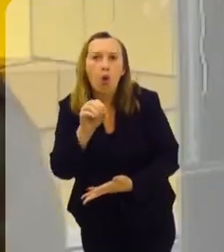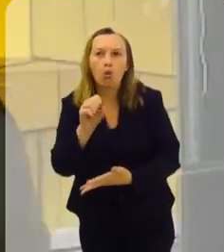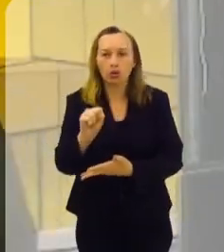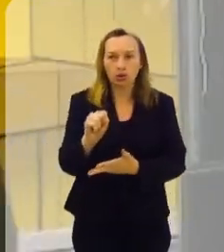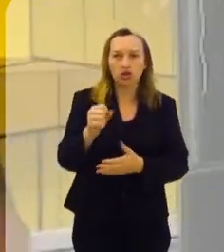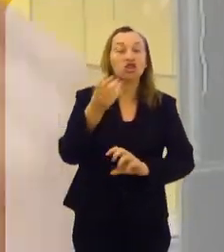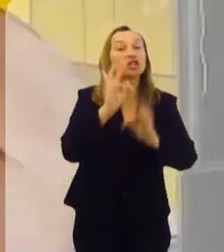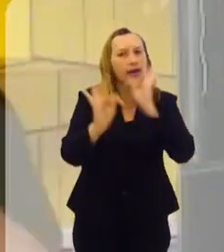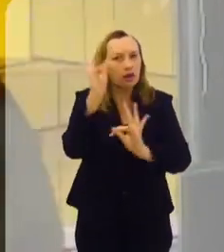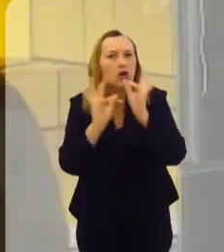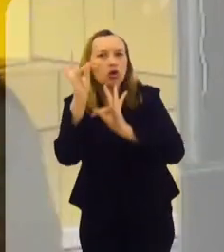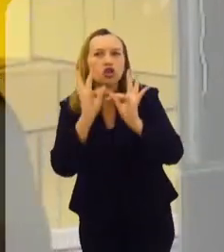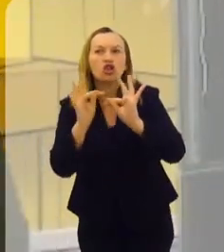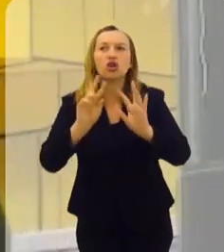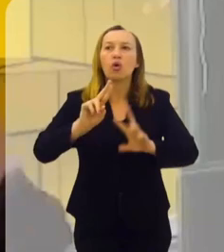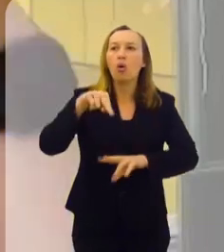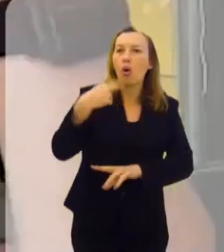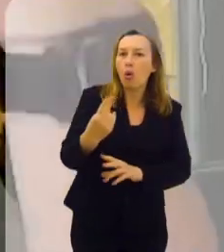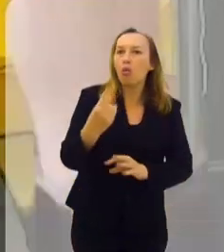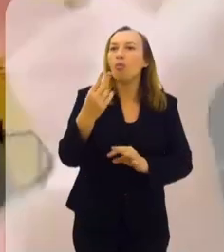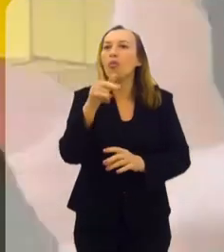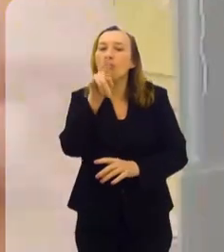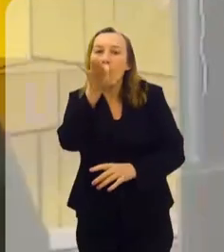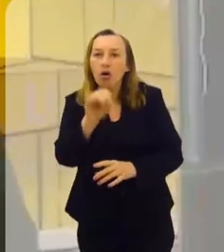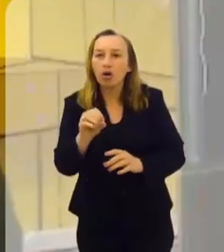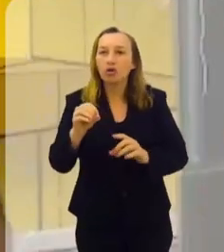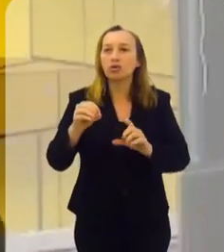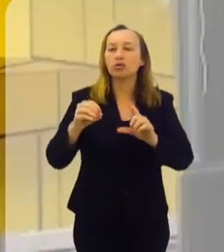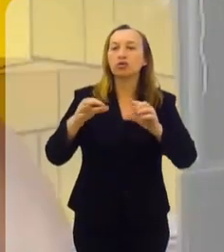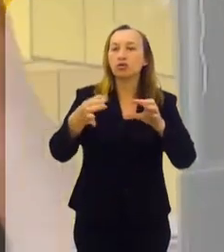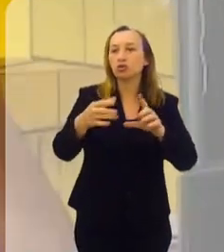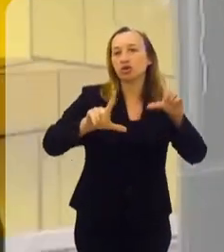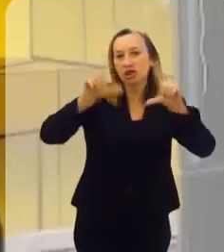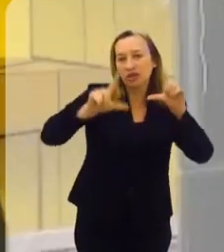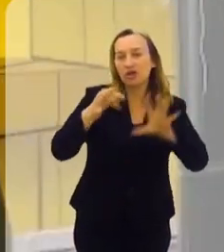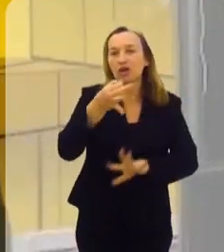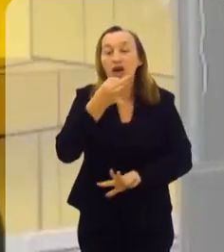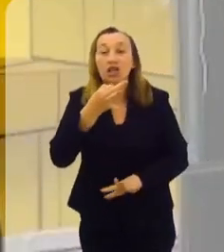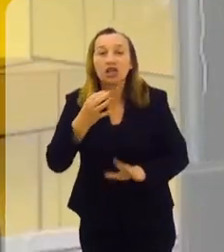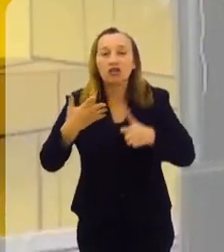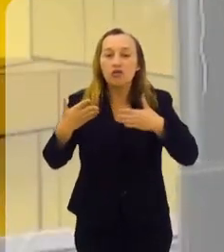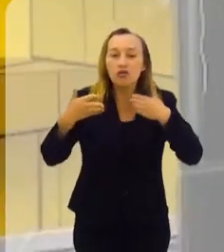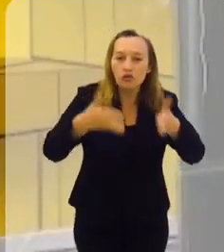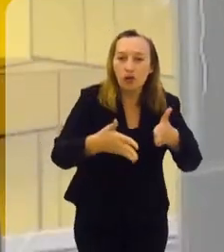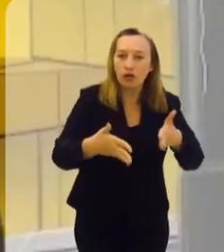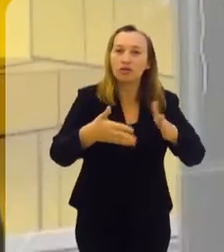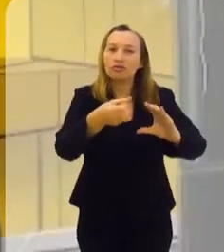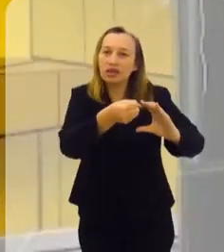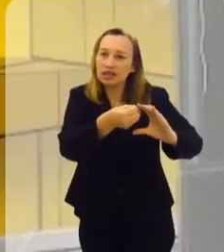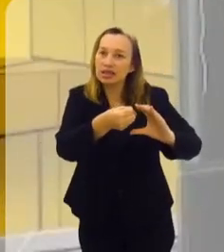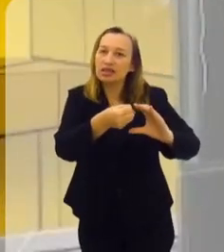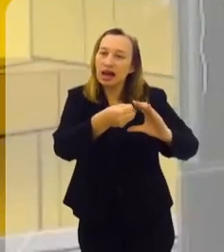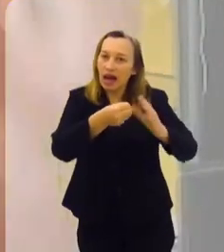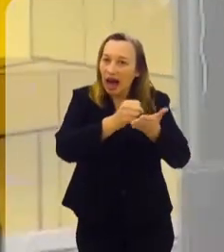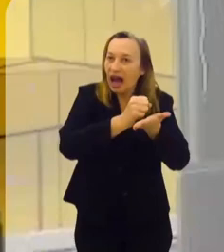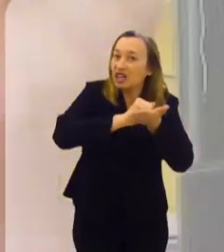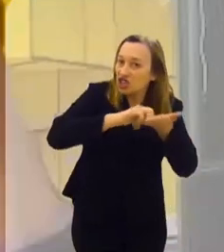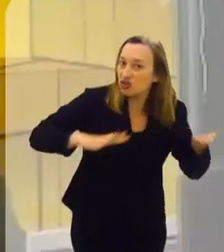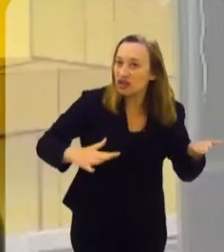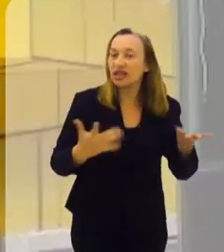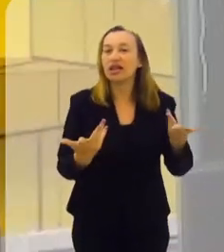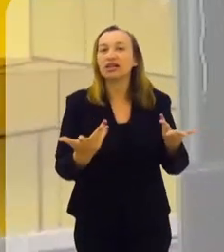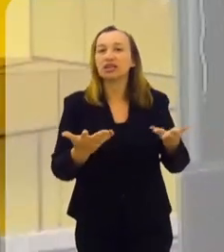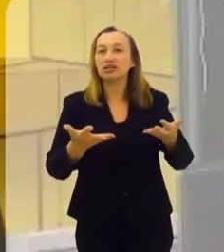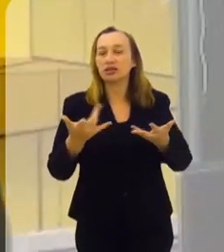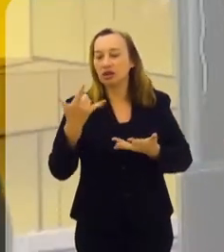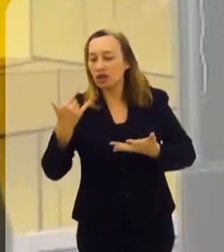polos de tecnologia ou até polos de audiovisual, quer dizer, que concentram essas atividades, e aí conseguem